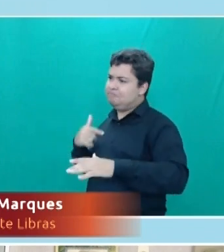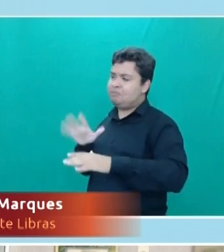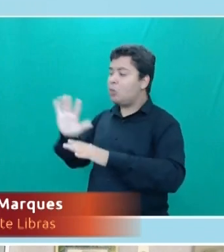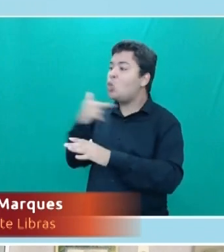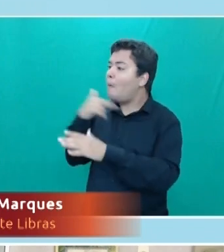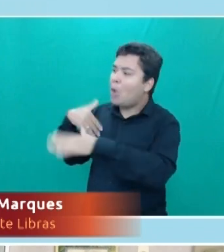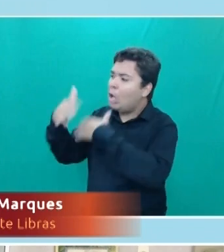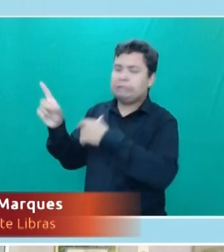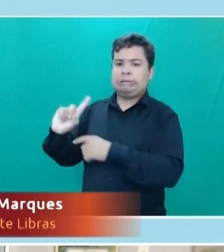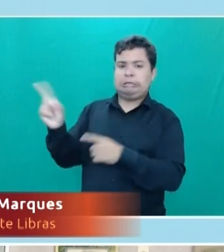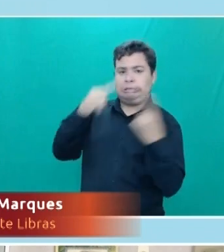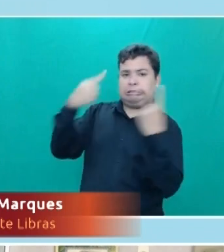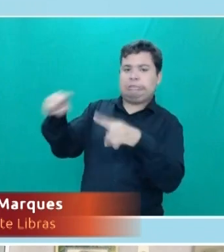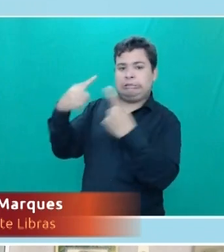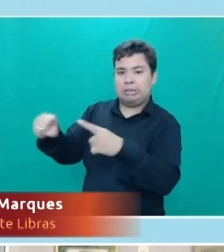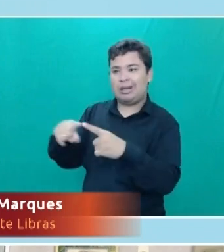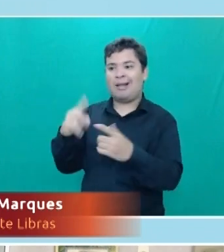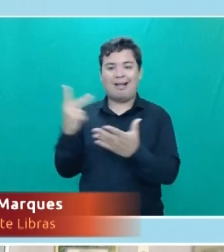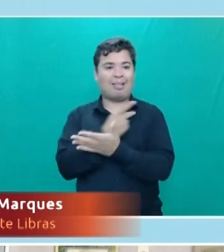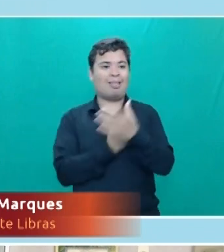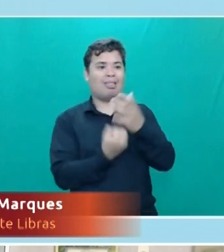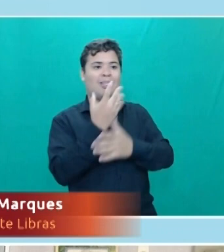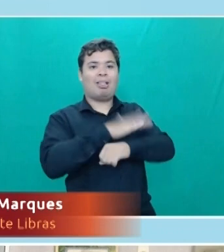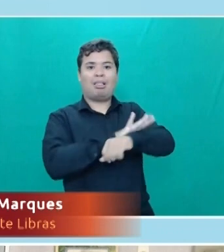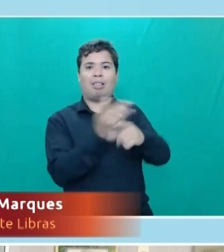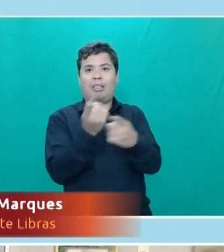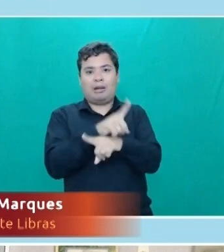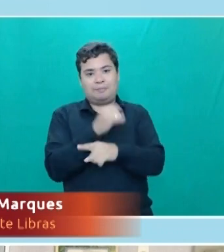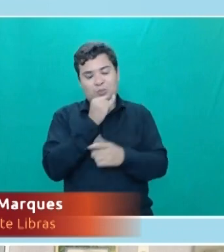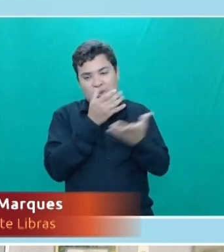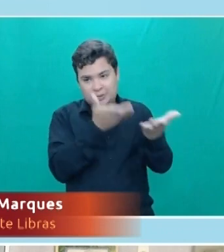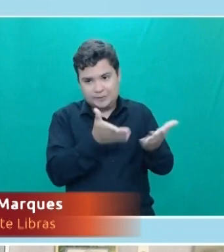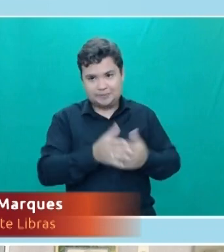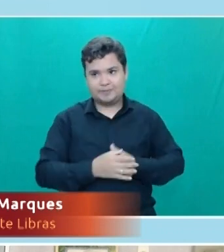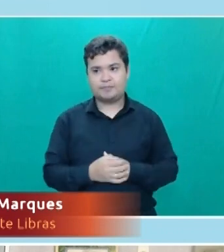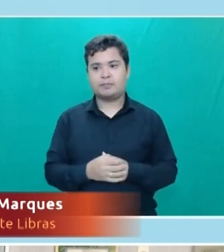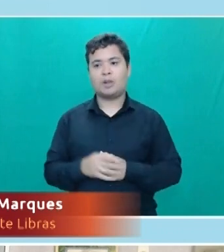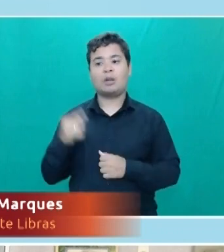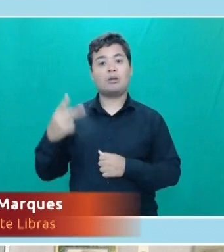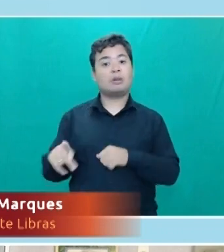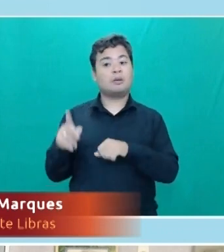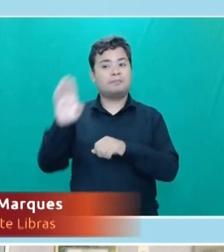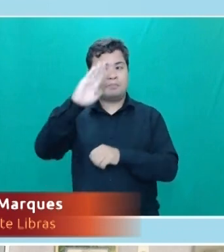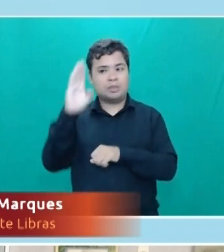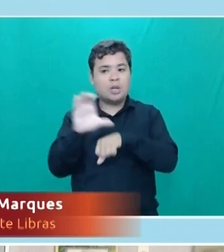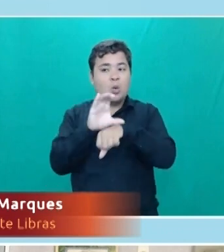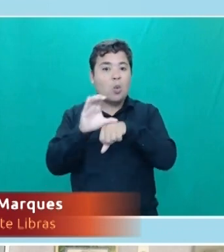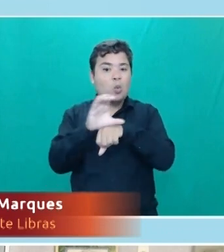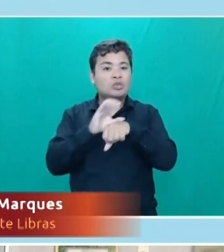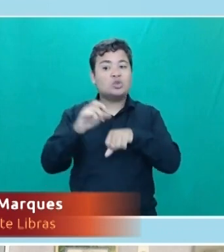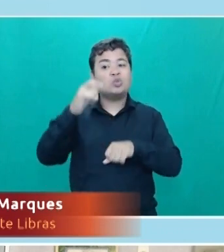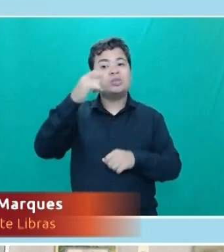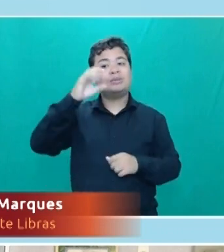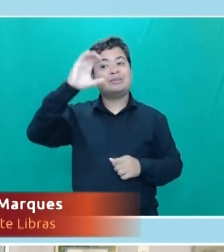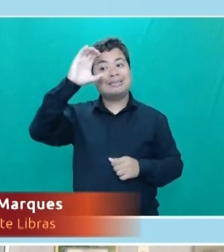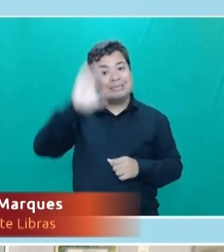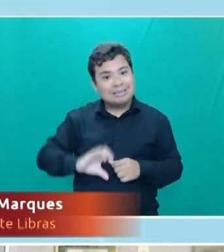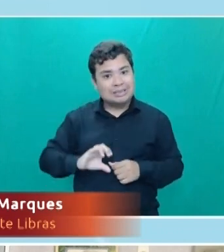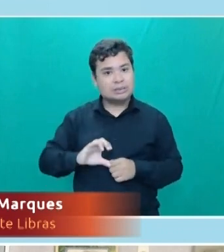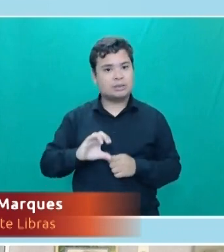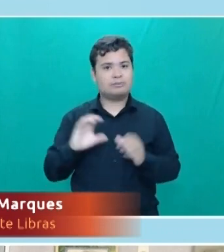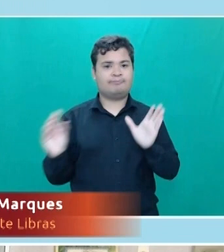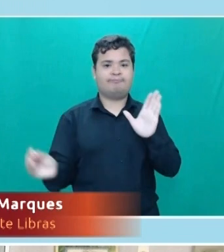gente quer seguir a nossa Constituição, que é tida como Constituição cidadã, né, e que prevê essa